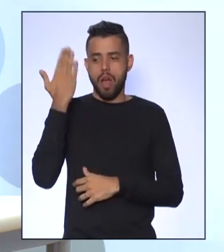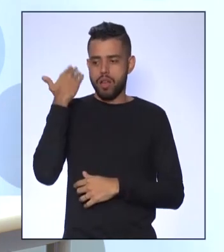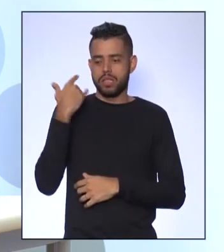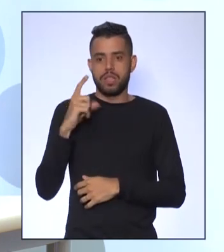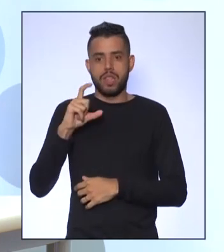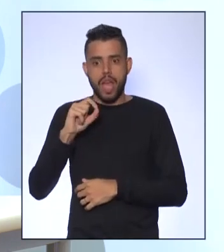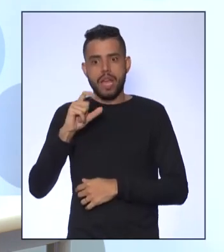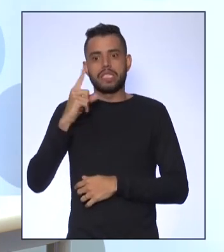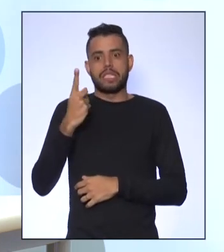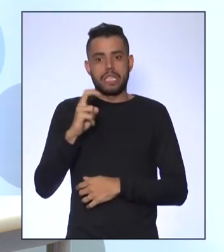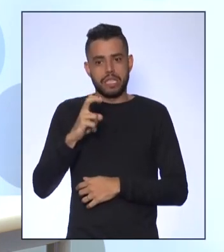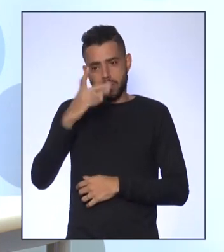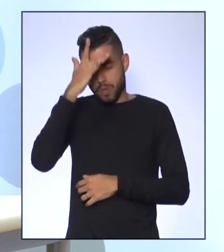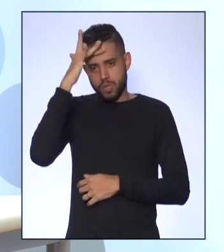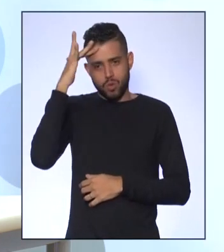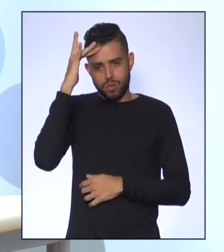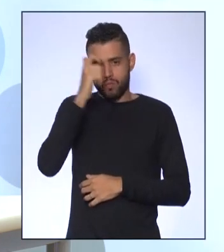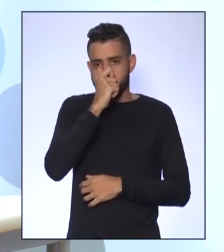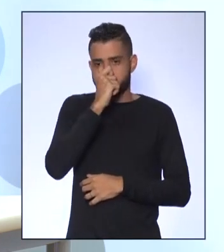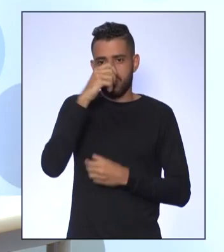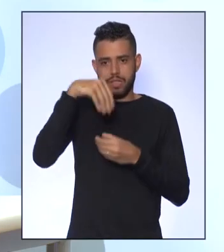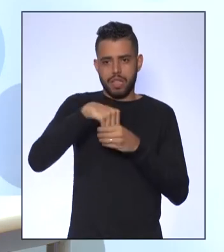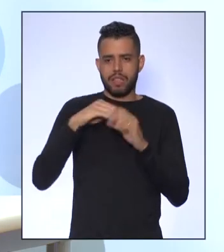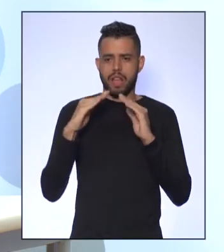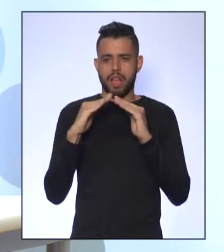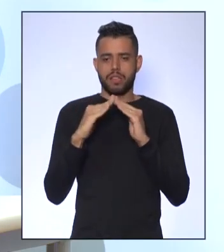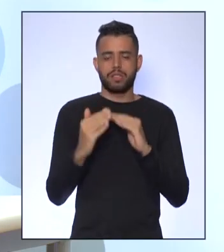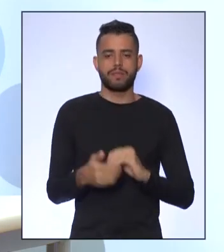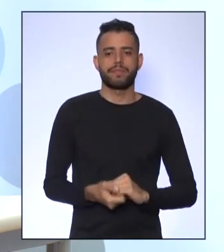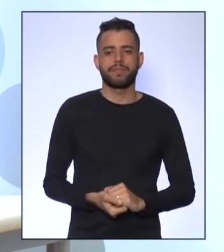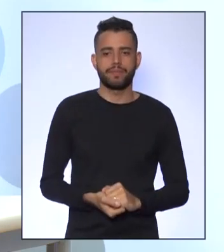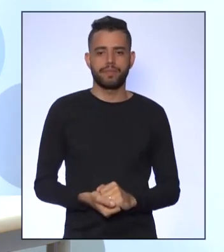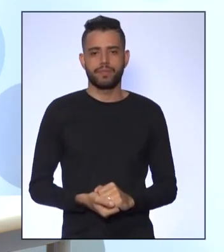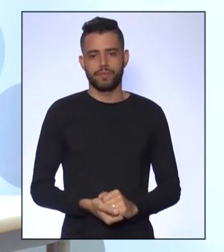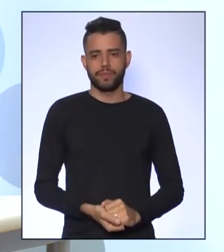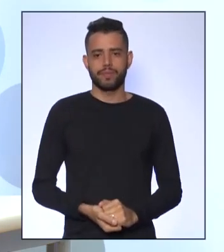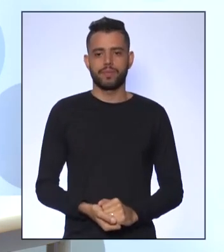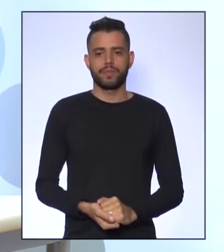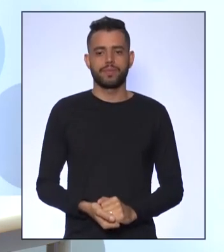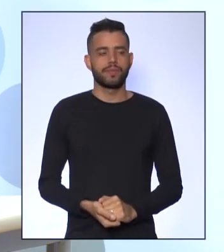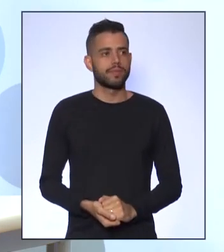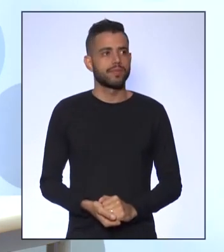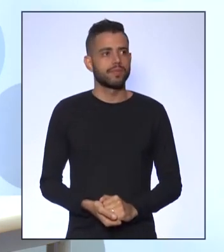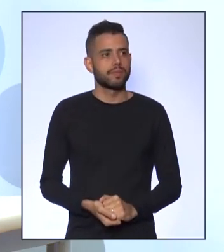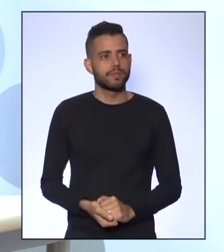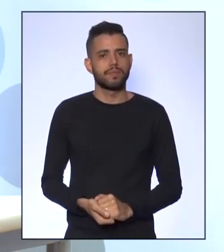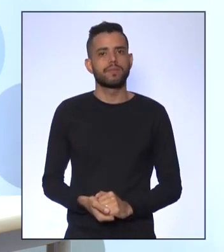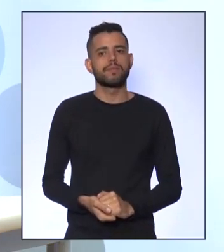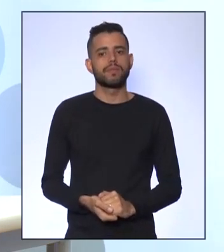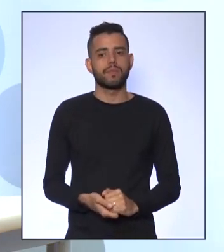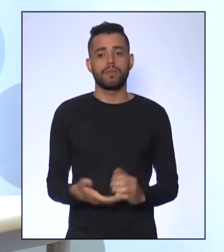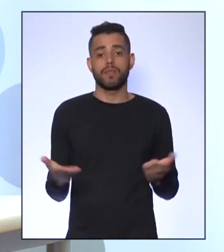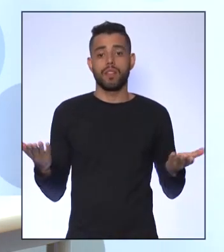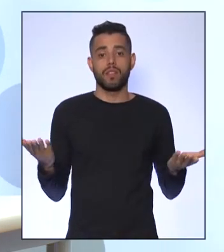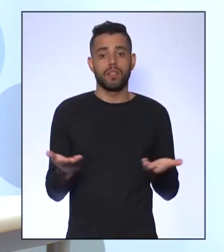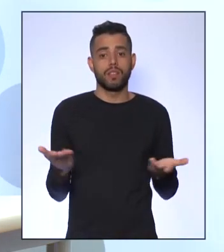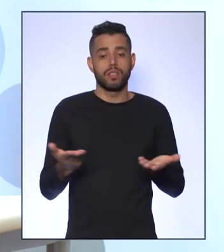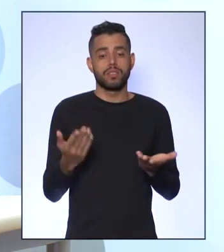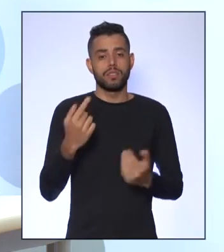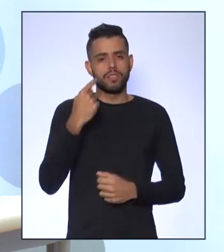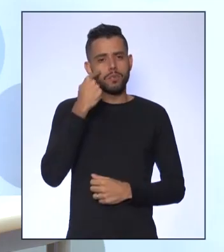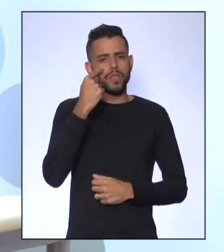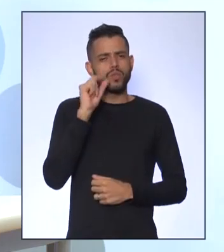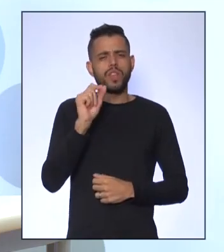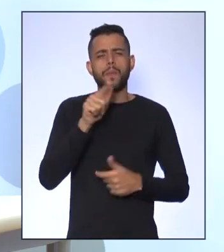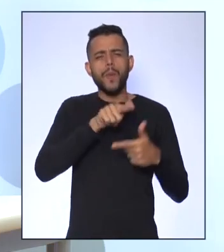casa, ok? Vamos continuando, gente. Aqui, quando a gente fala do grande problema de